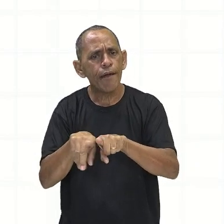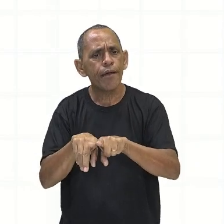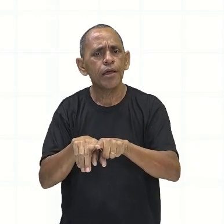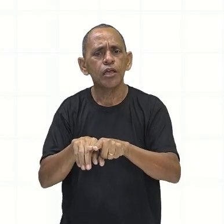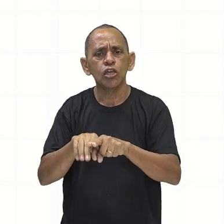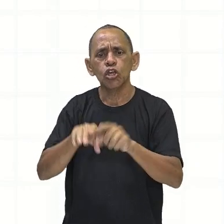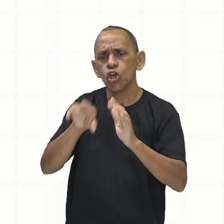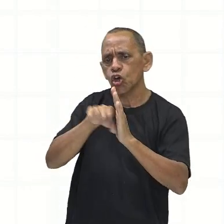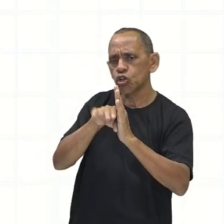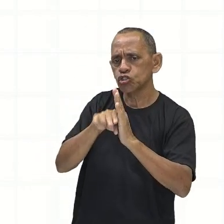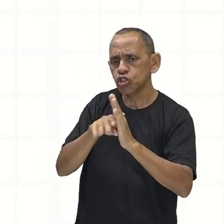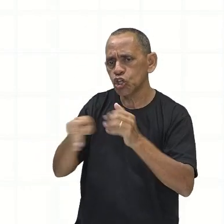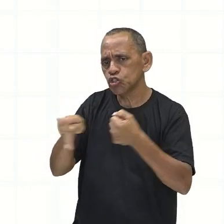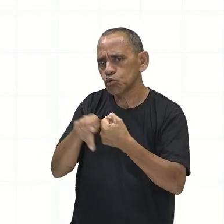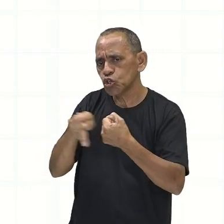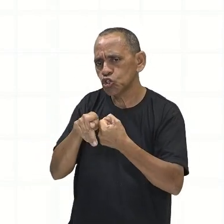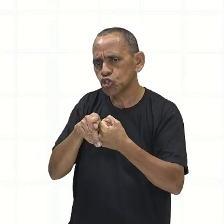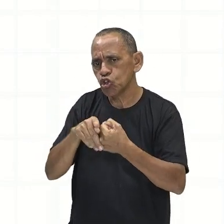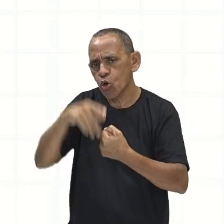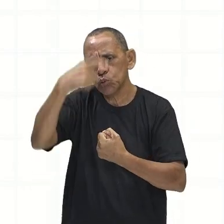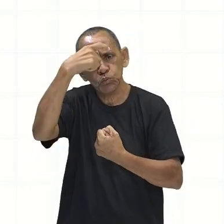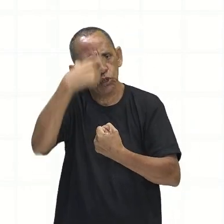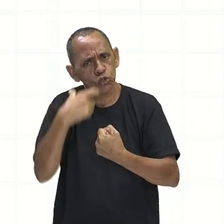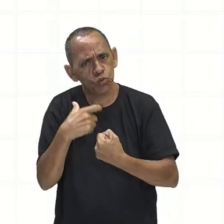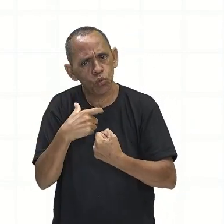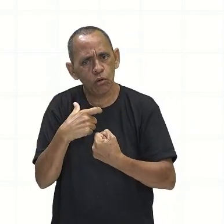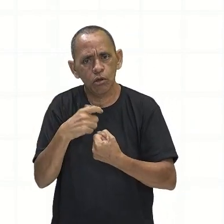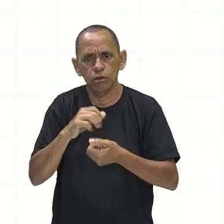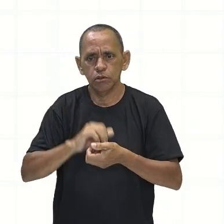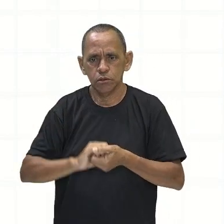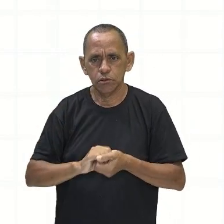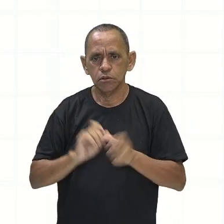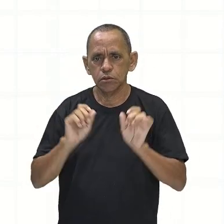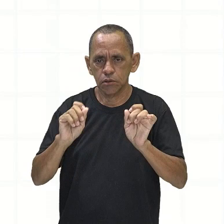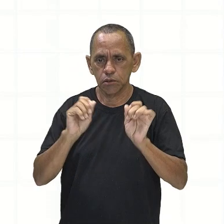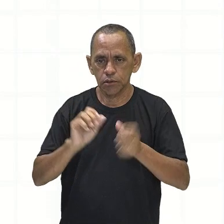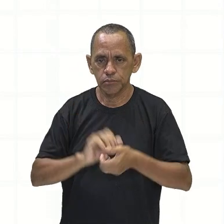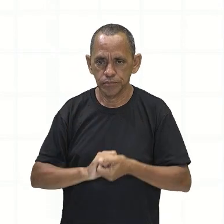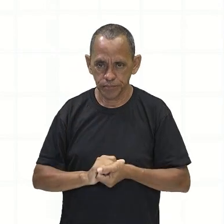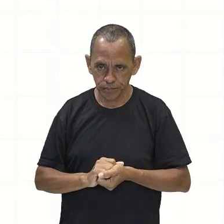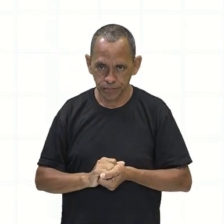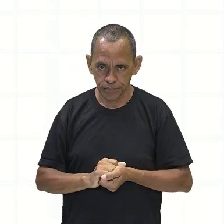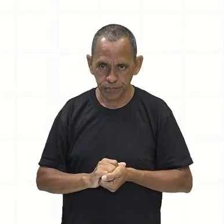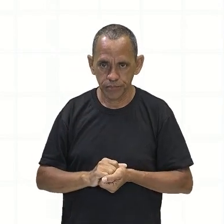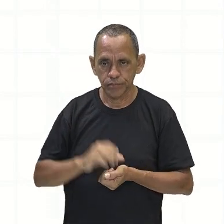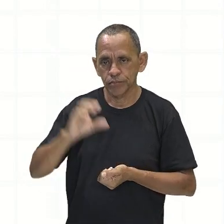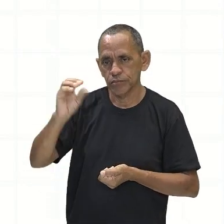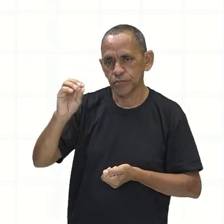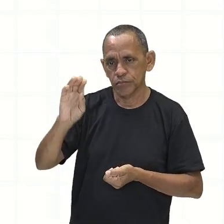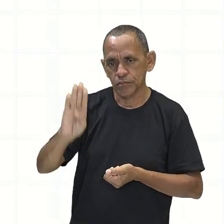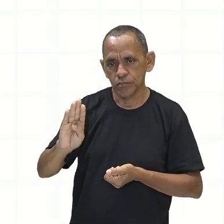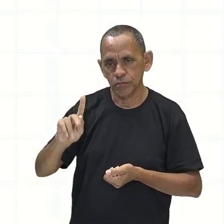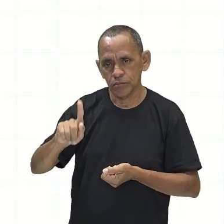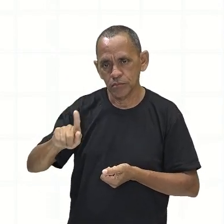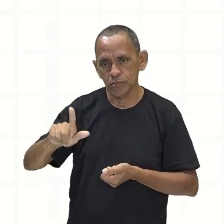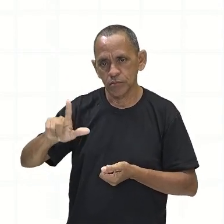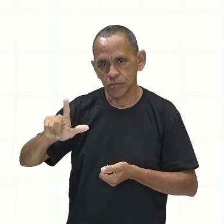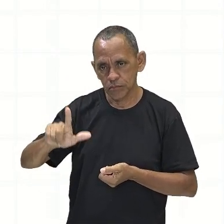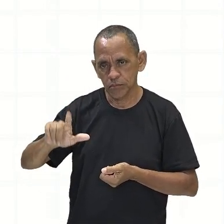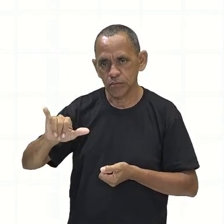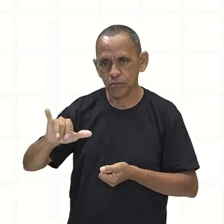dos pronomes pessoais, nesse caso aqui, do caso oblíquo, que nós vimos